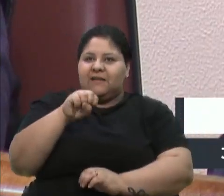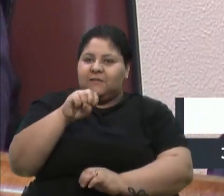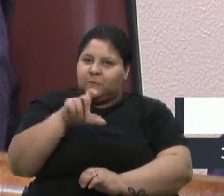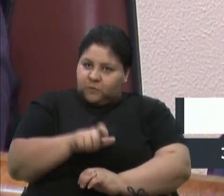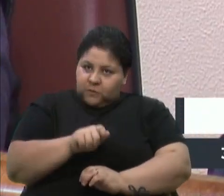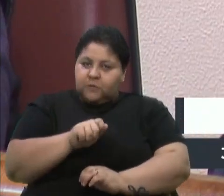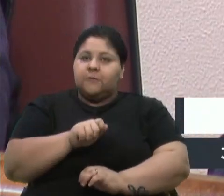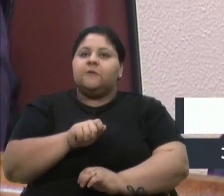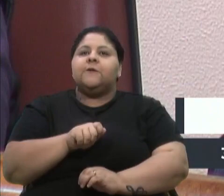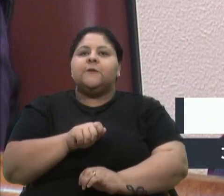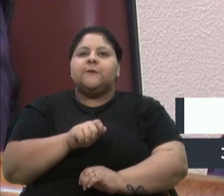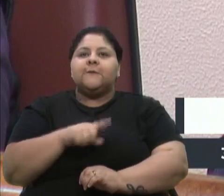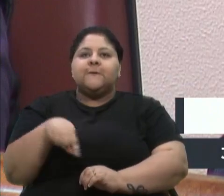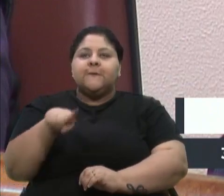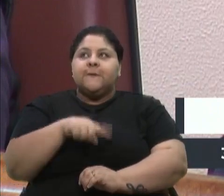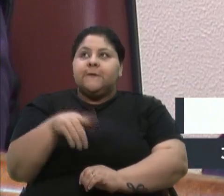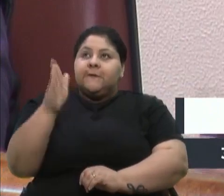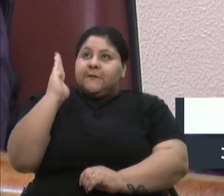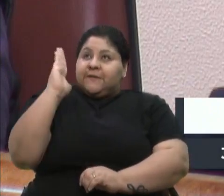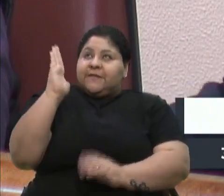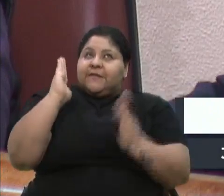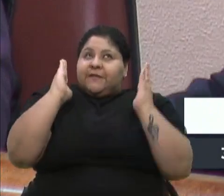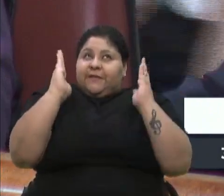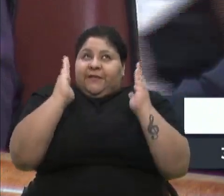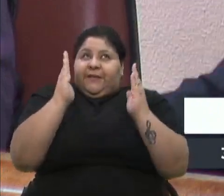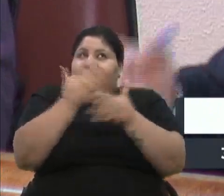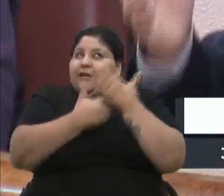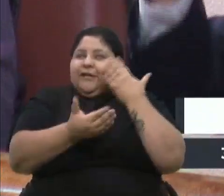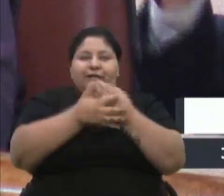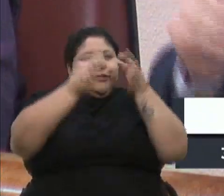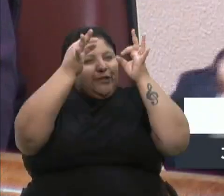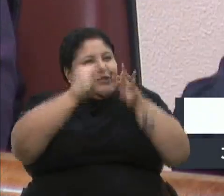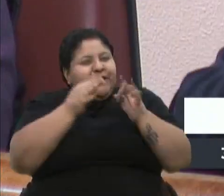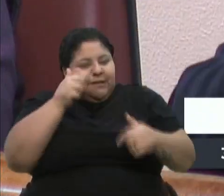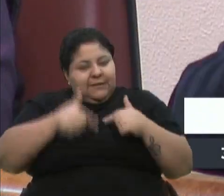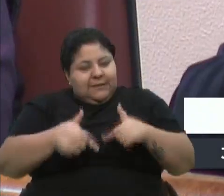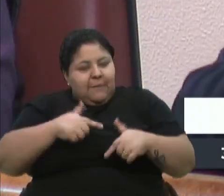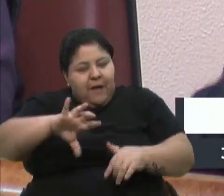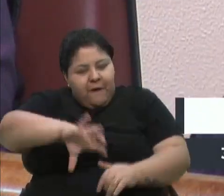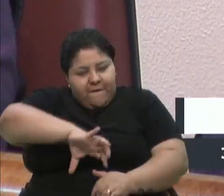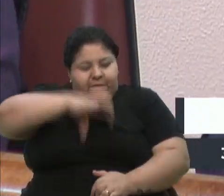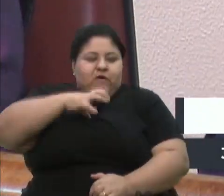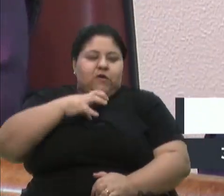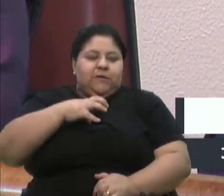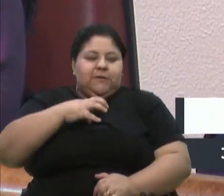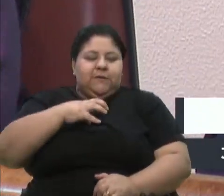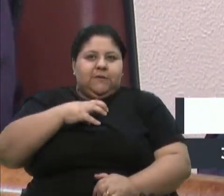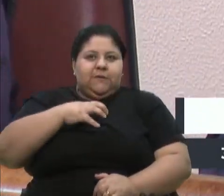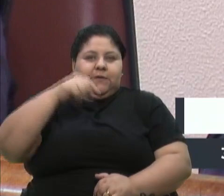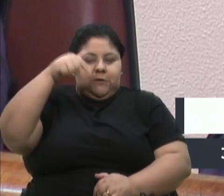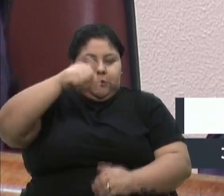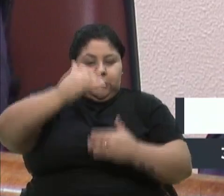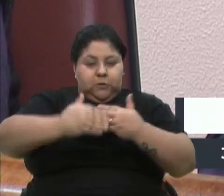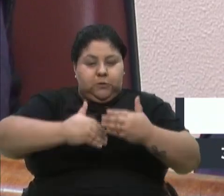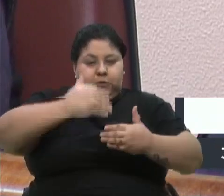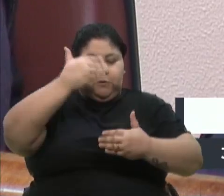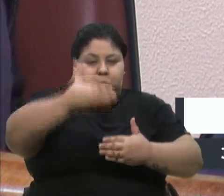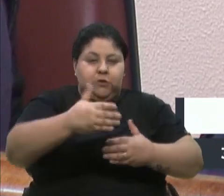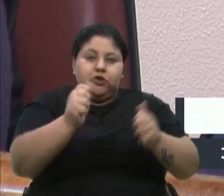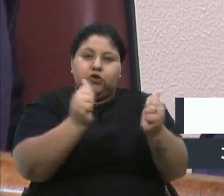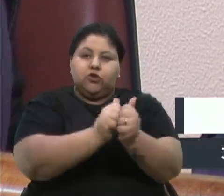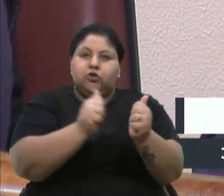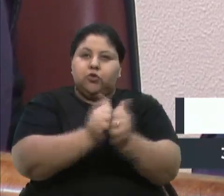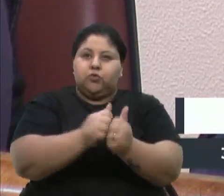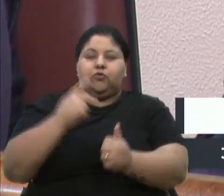se Deus quiser, vai dar tudo certo, com muito trabalho, com muita dedicação, e com à frente também o nosso colega Camiles, que